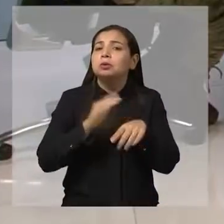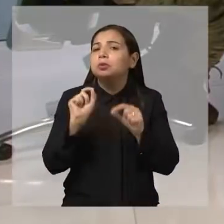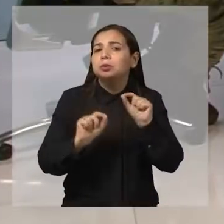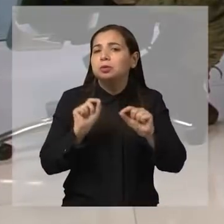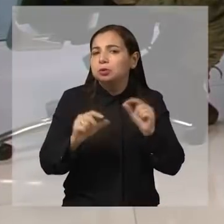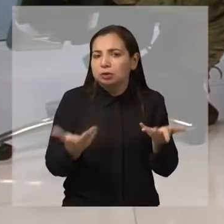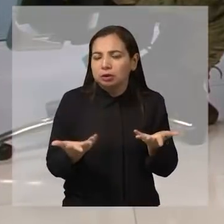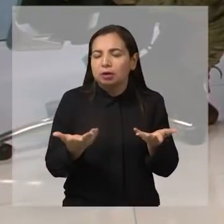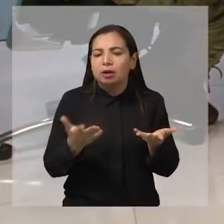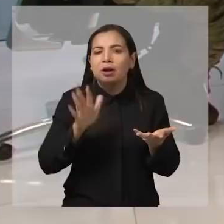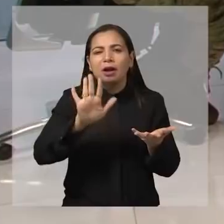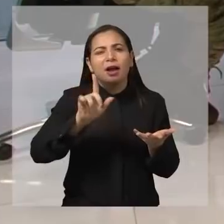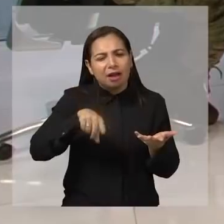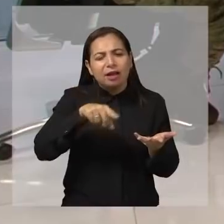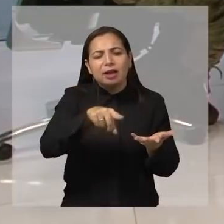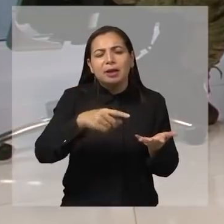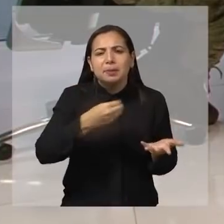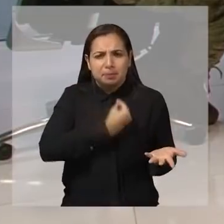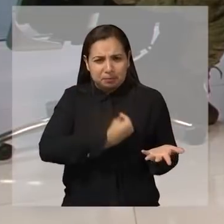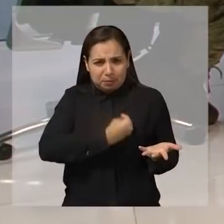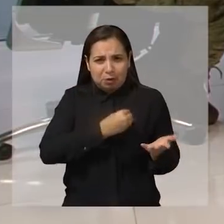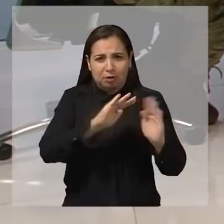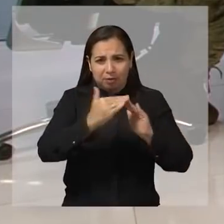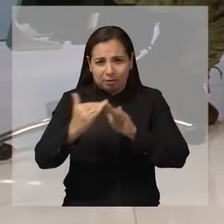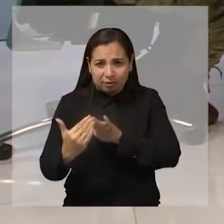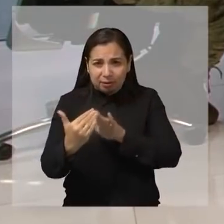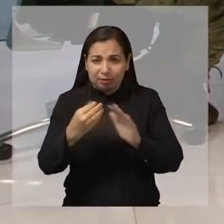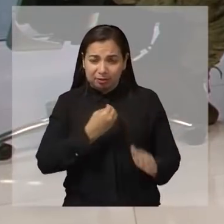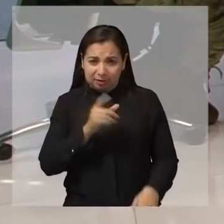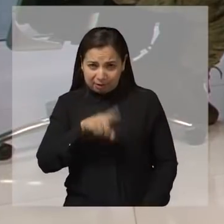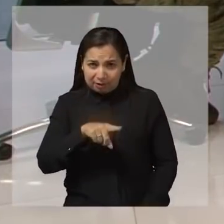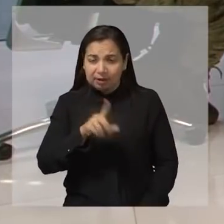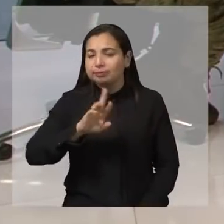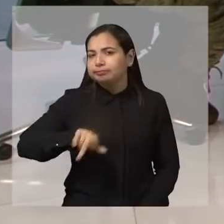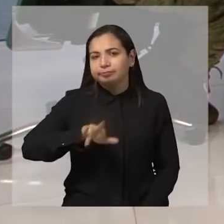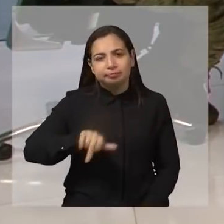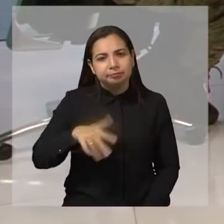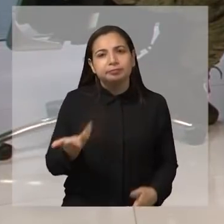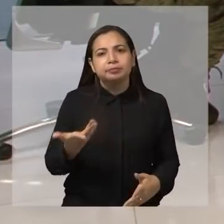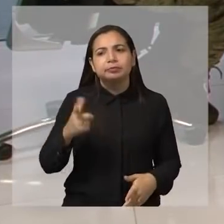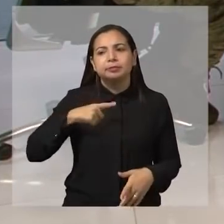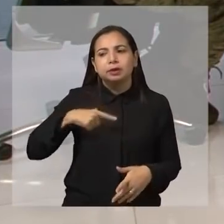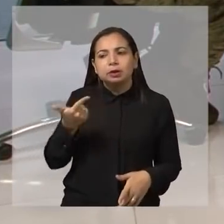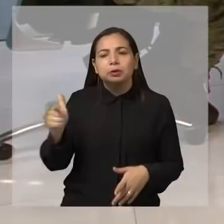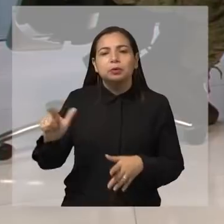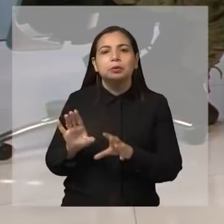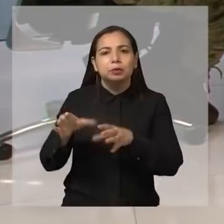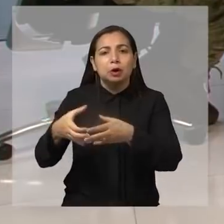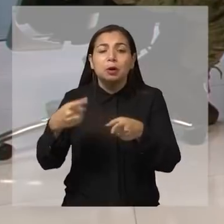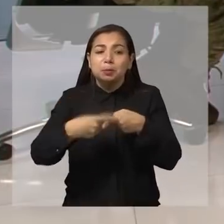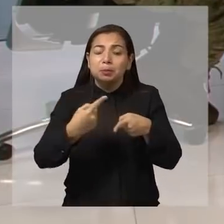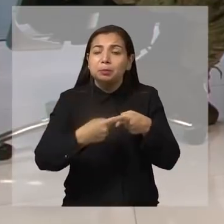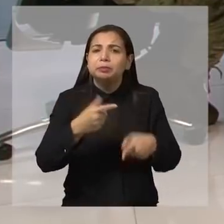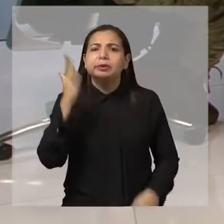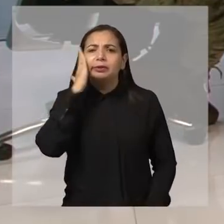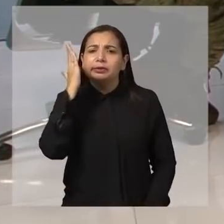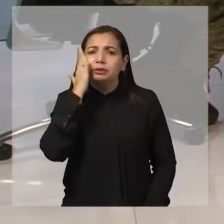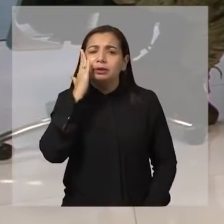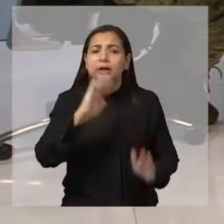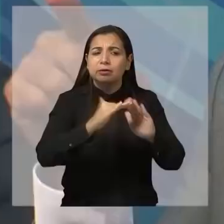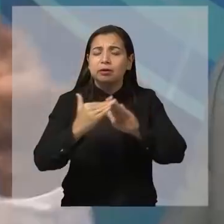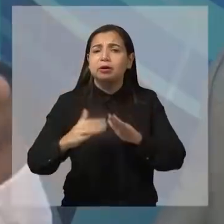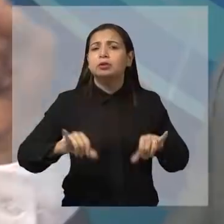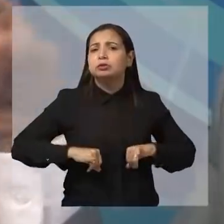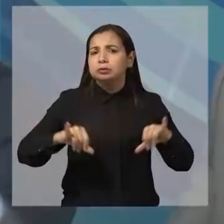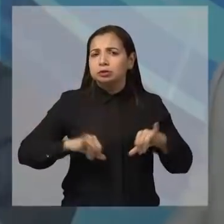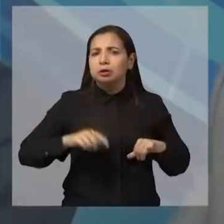mas que não mora na periferia e não está sujeita à violência, porque na periferia tem, inclusive, despejo de família das suas residências.